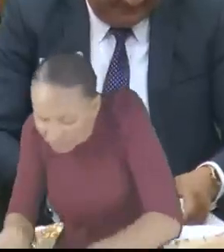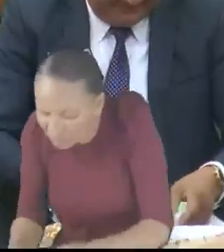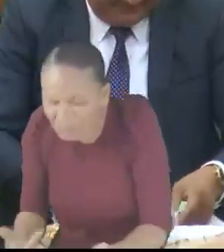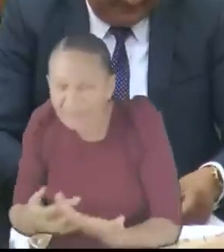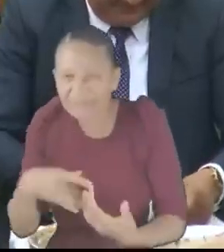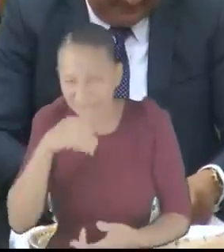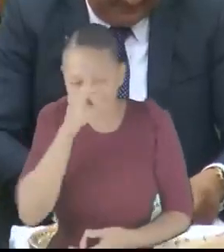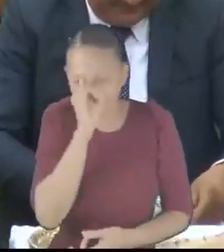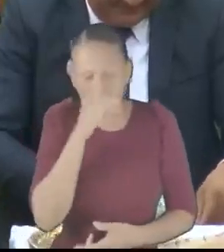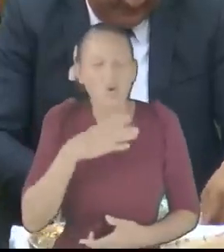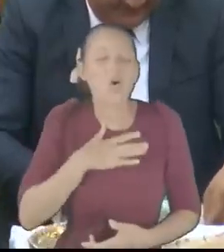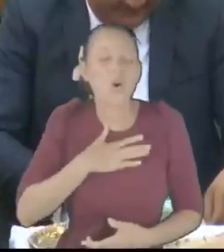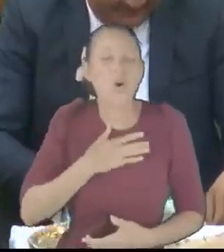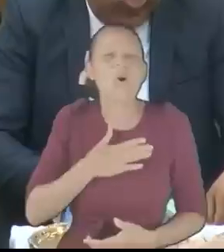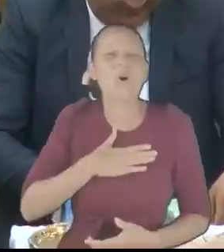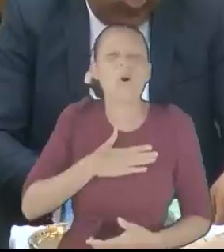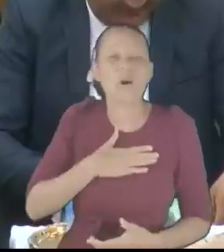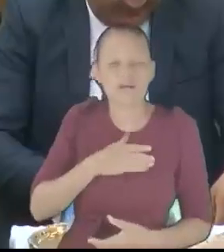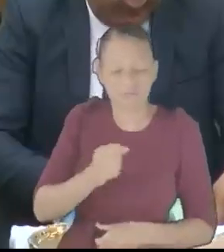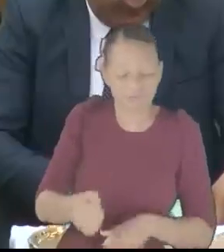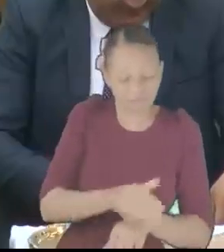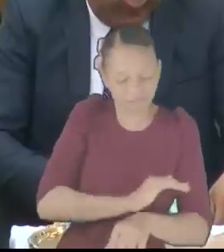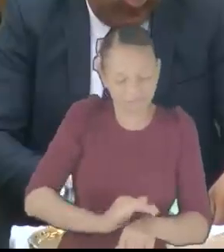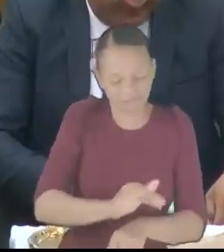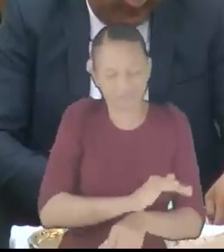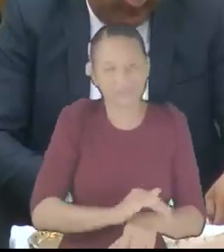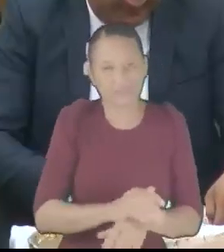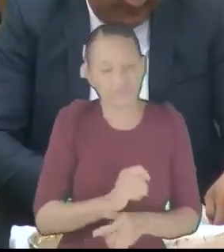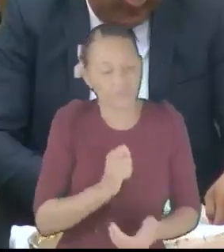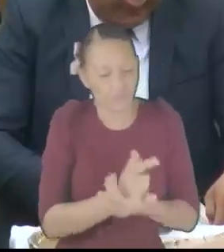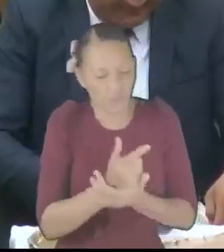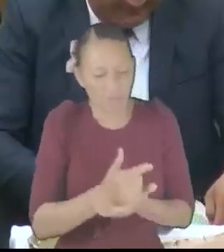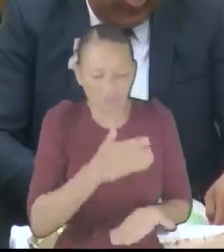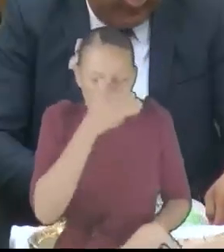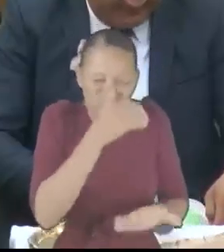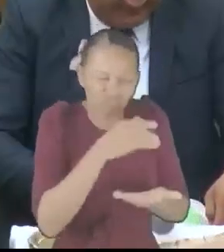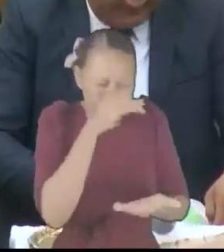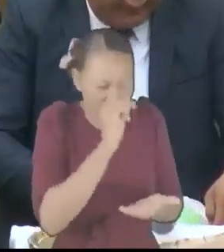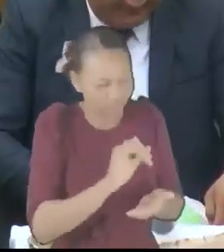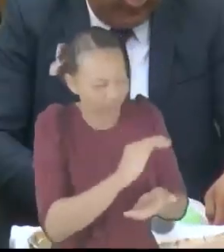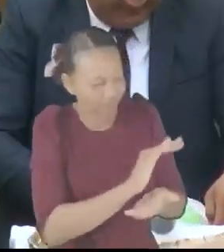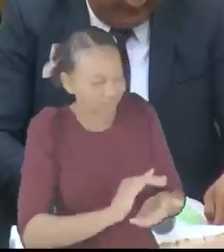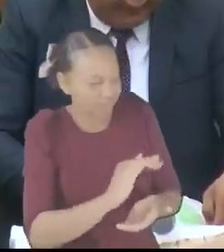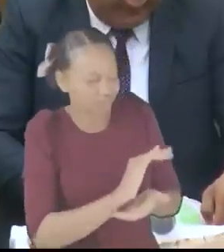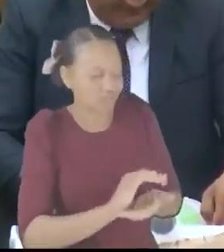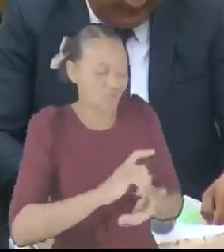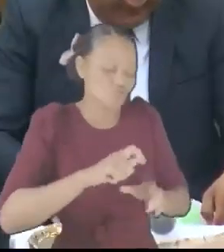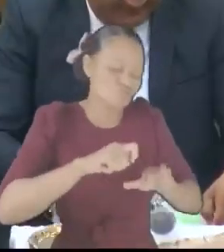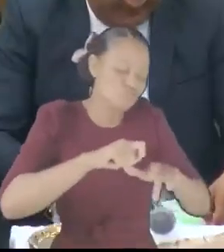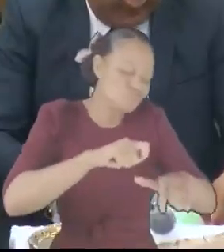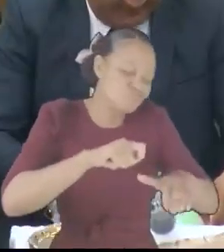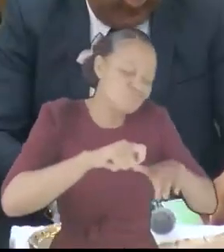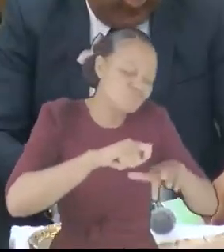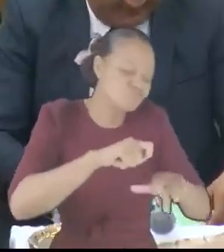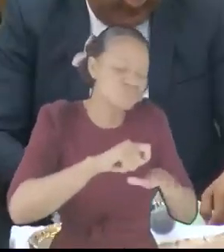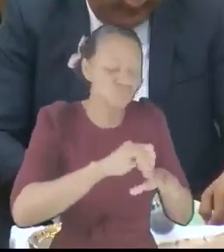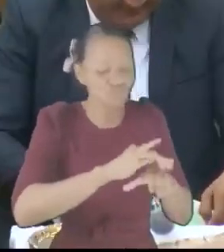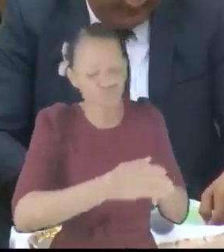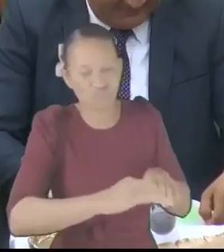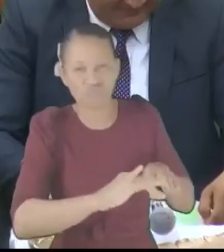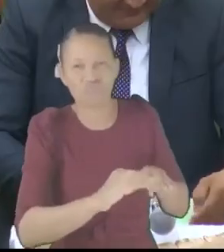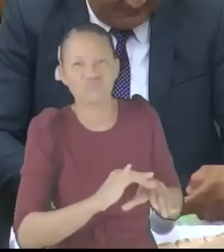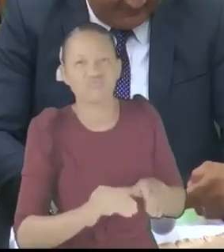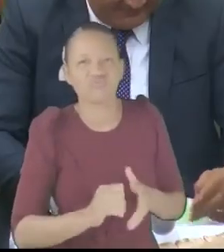numa porca, o que é que vai acontecer? Você compra uma porquinha, você dá um banho nela de ducha, você